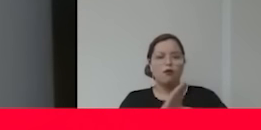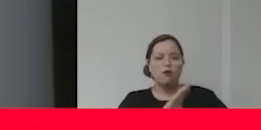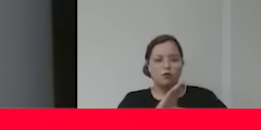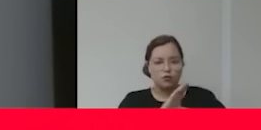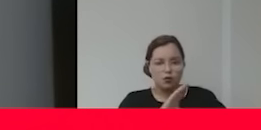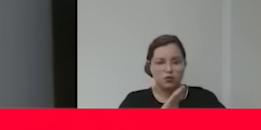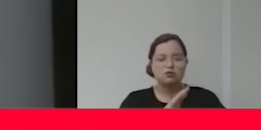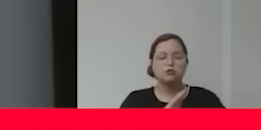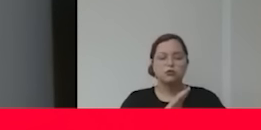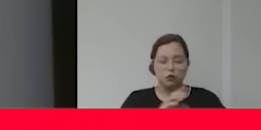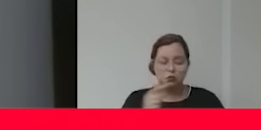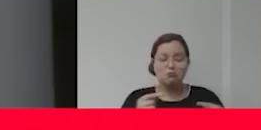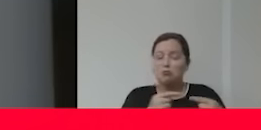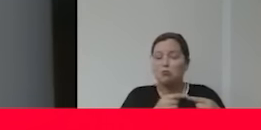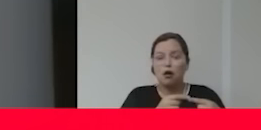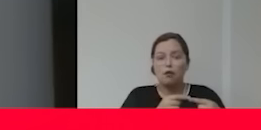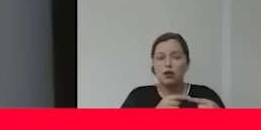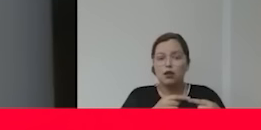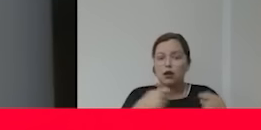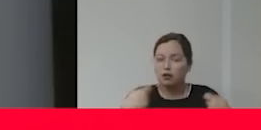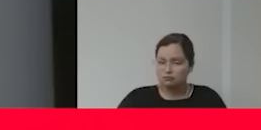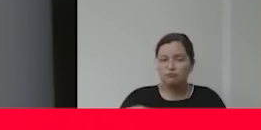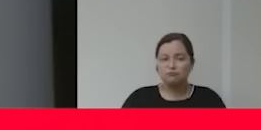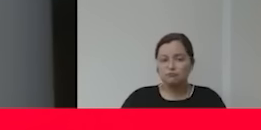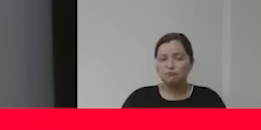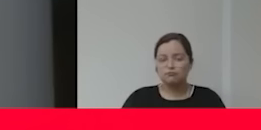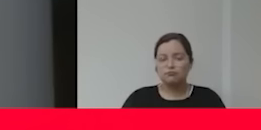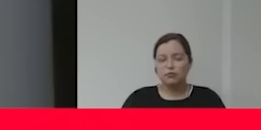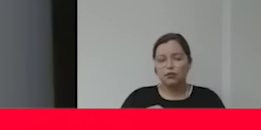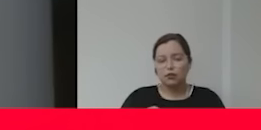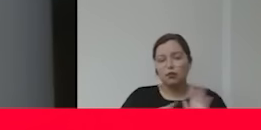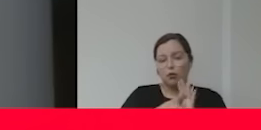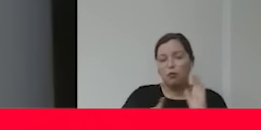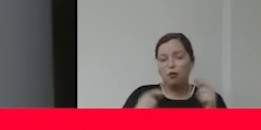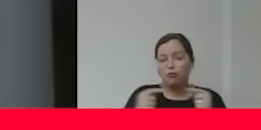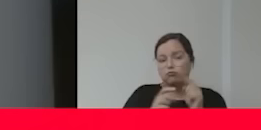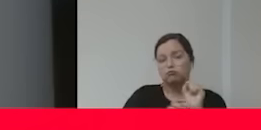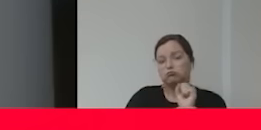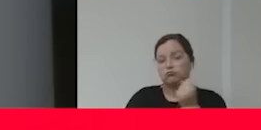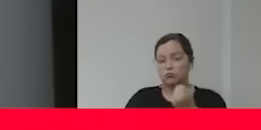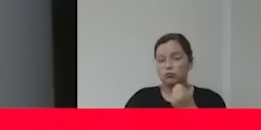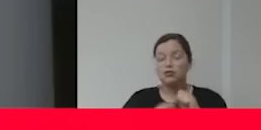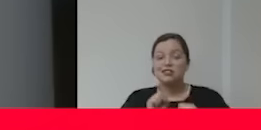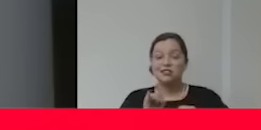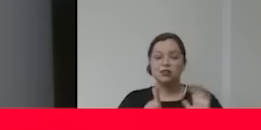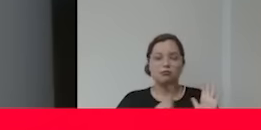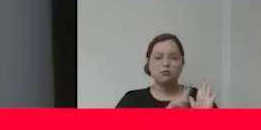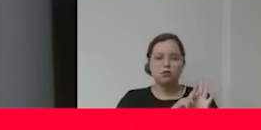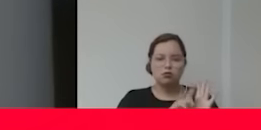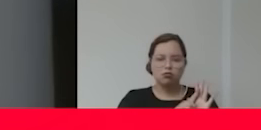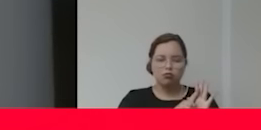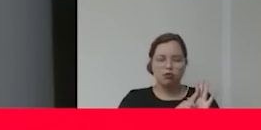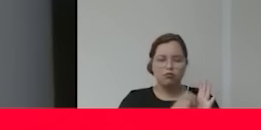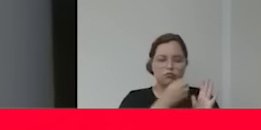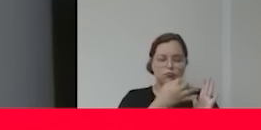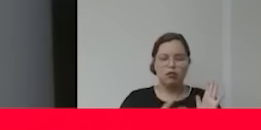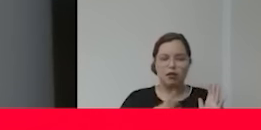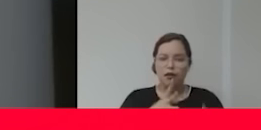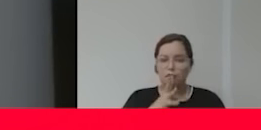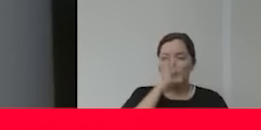E isso é o que traz, na verdade, a segurança. Se a lei diz que a presunção é absoluta,